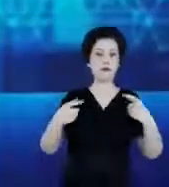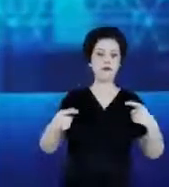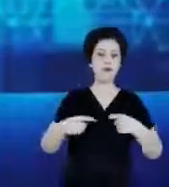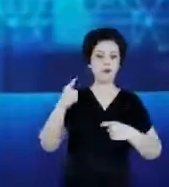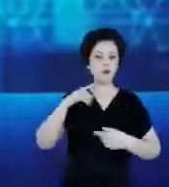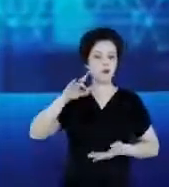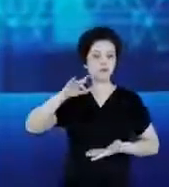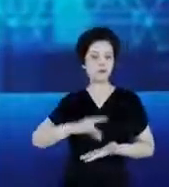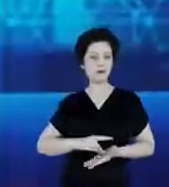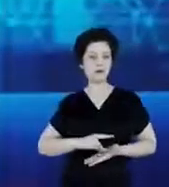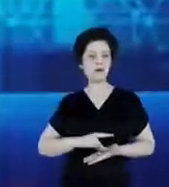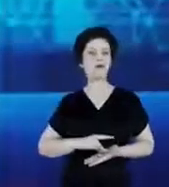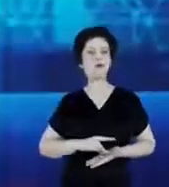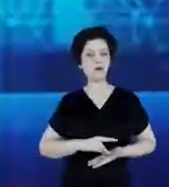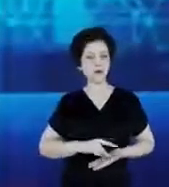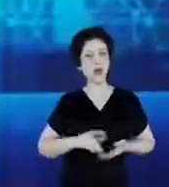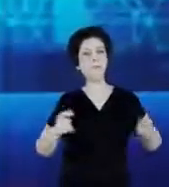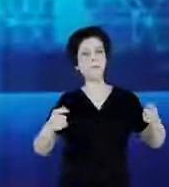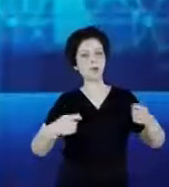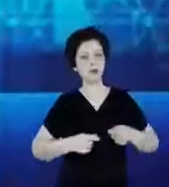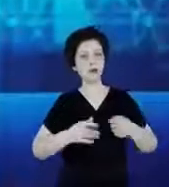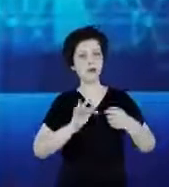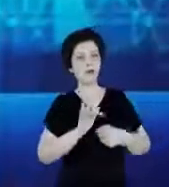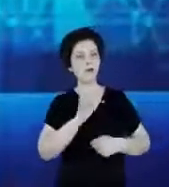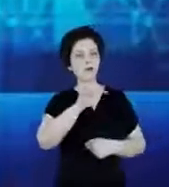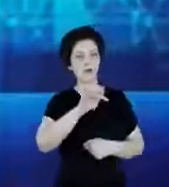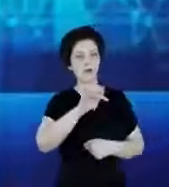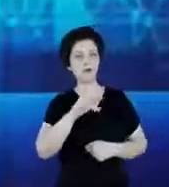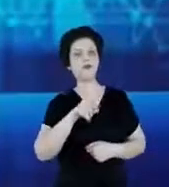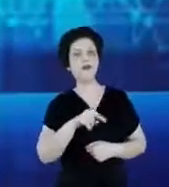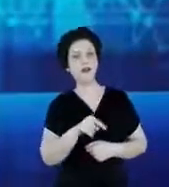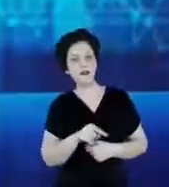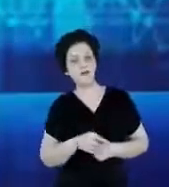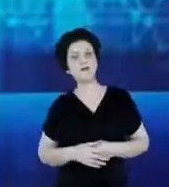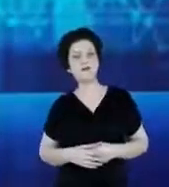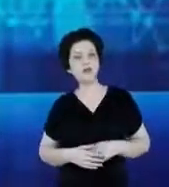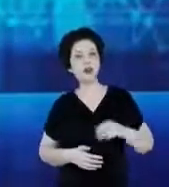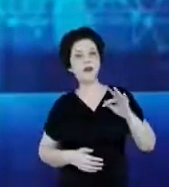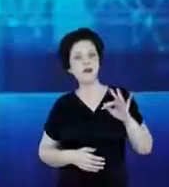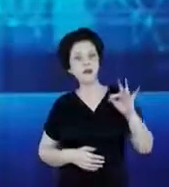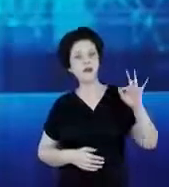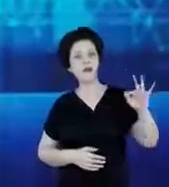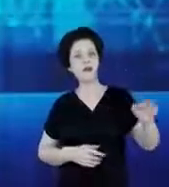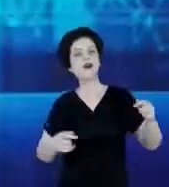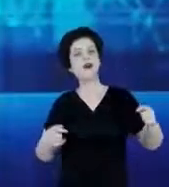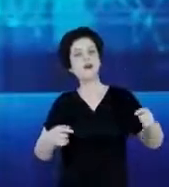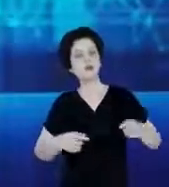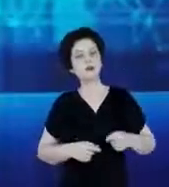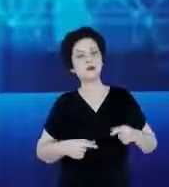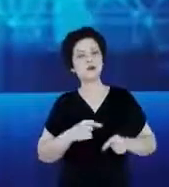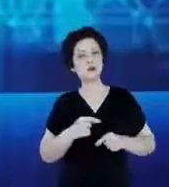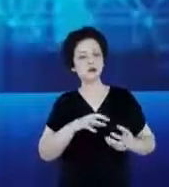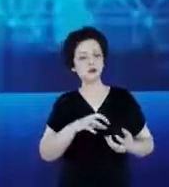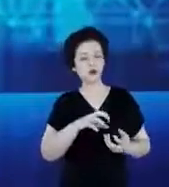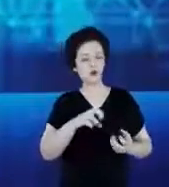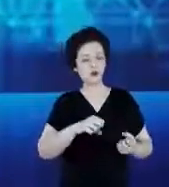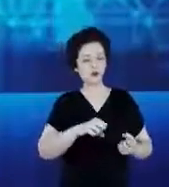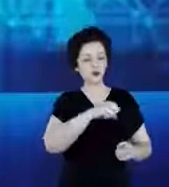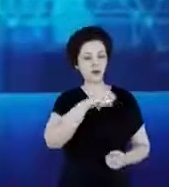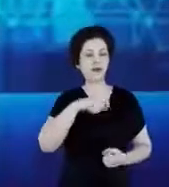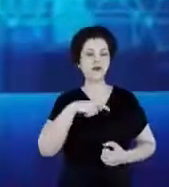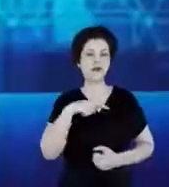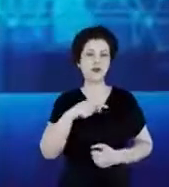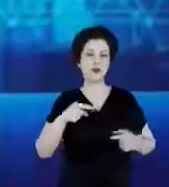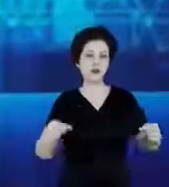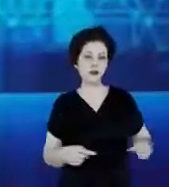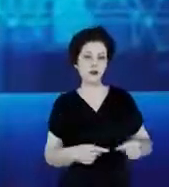que todo o nosso futuro ele estará em condições de sustentabilidade, alinhada a toda